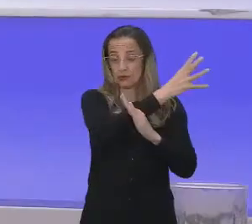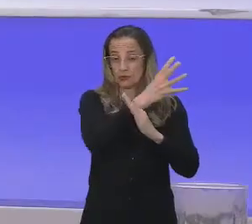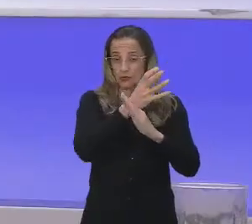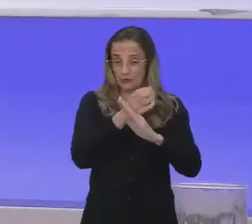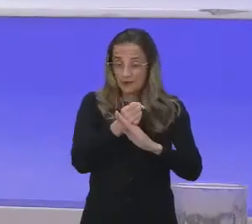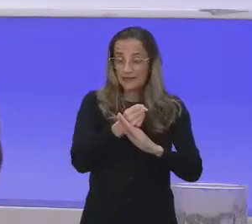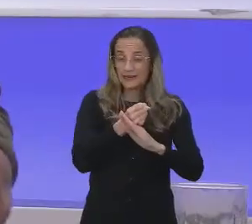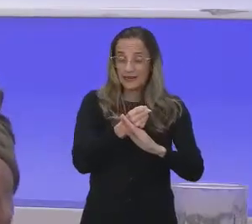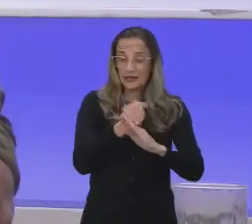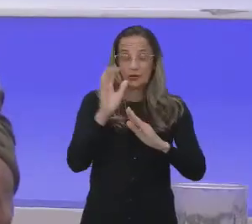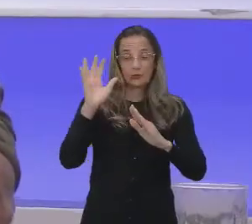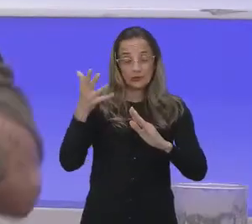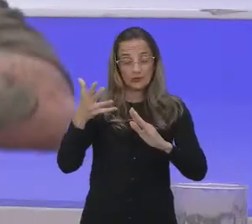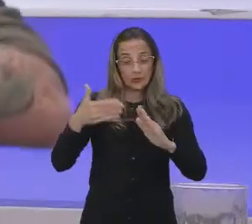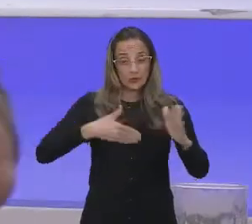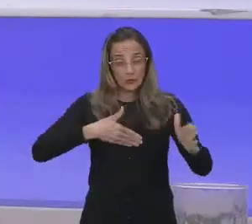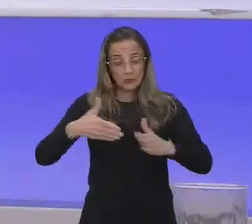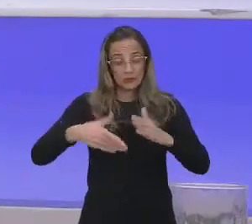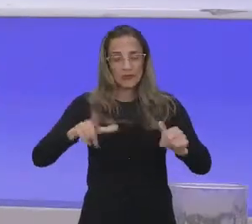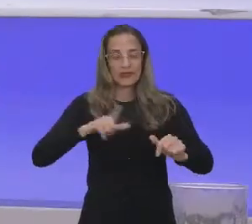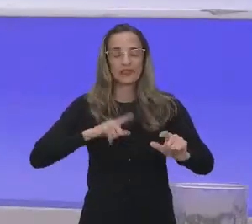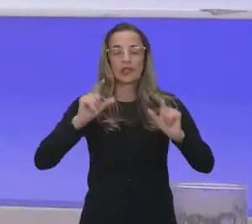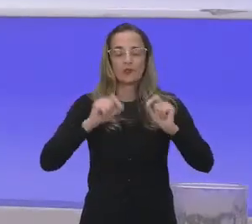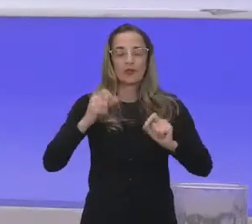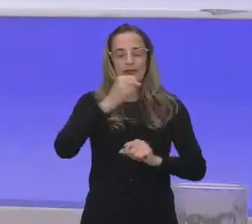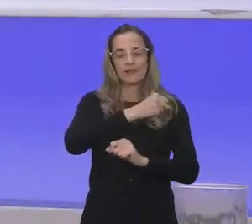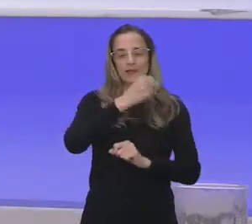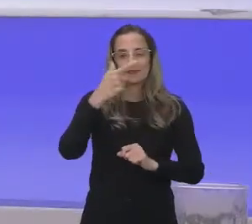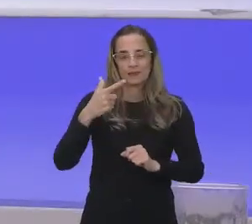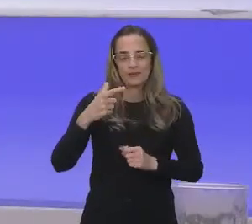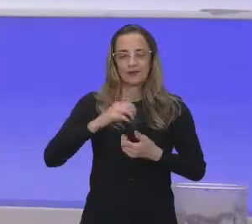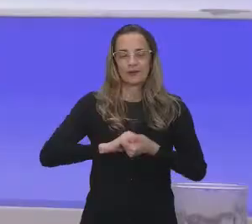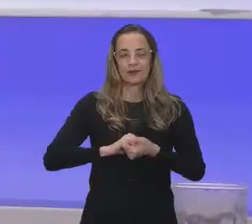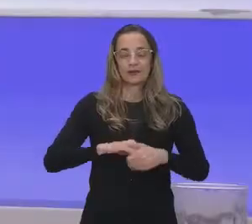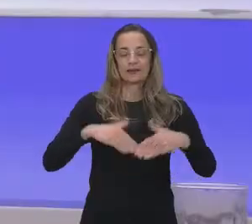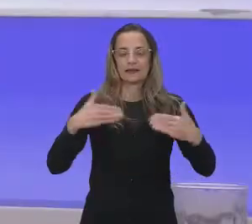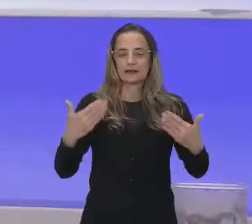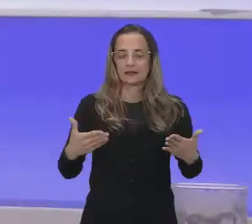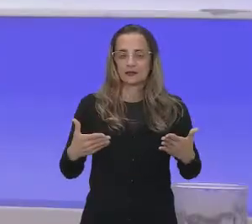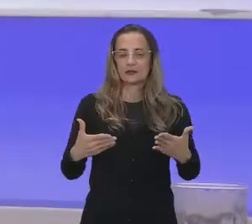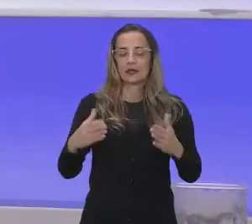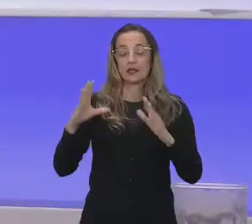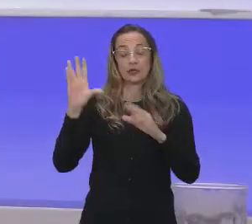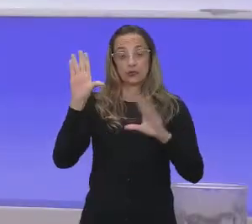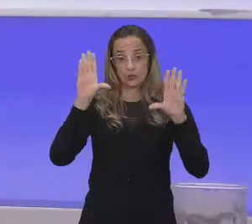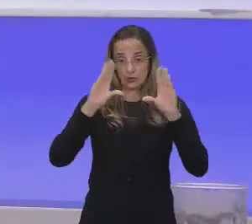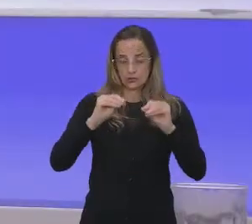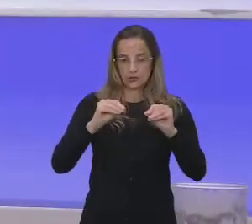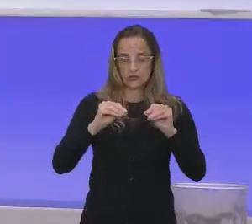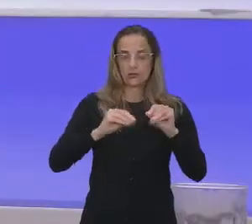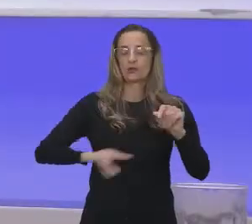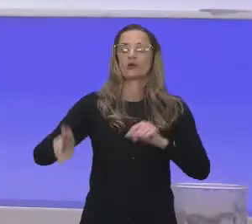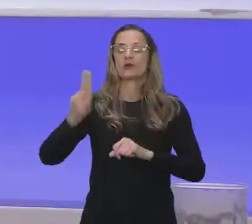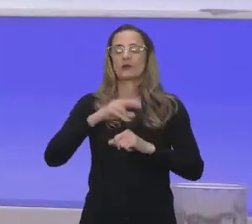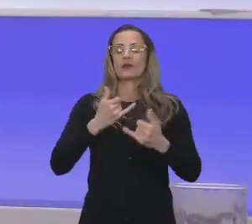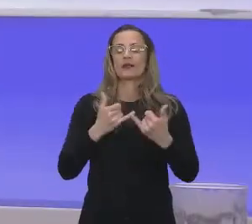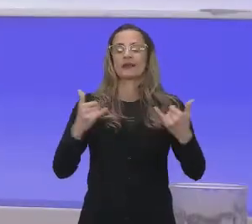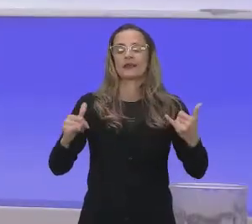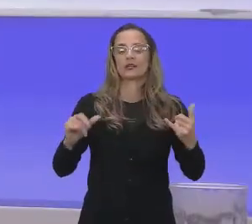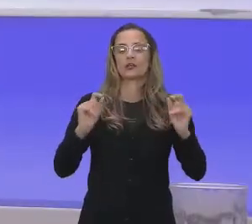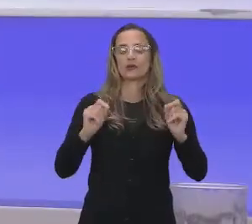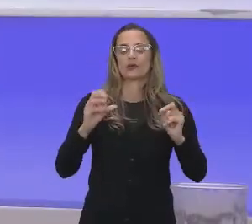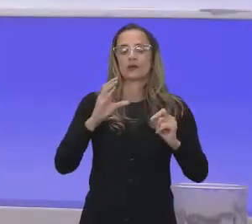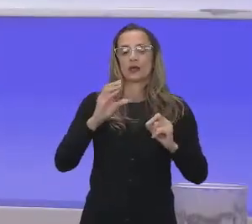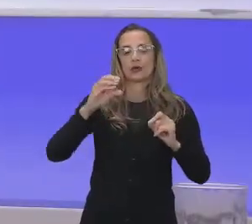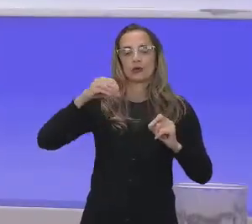gerar quando tem sol. Então, à noite, eu estou usando a energia da concessionária. Porque eu não estou gerando energia